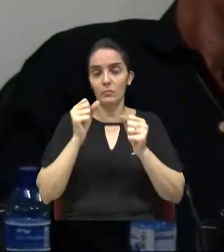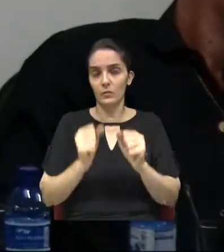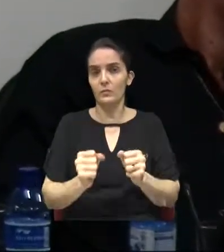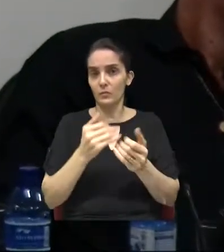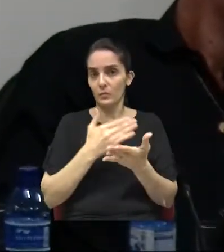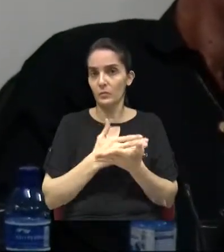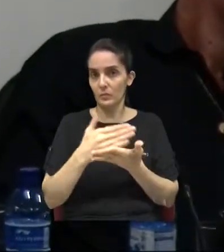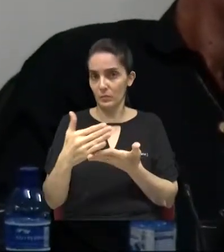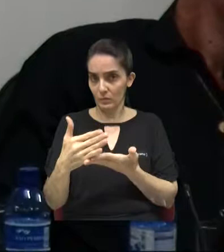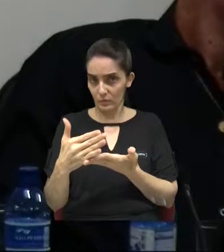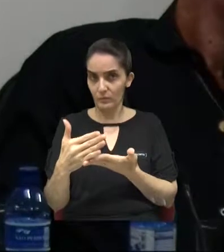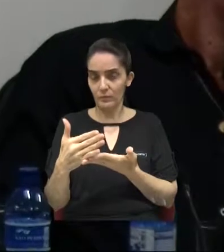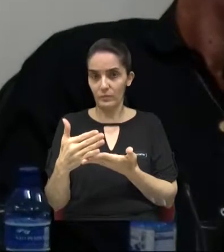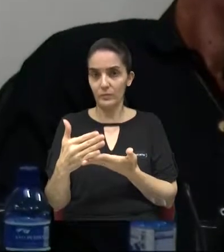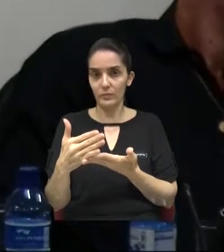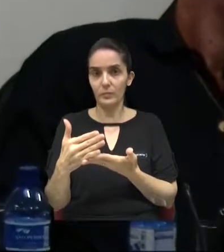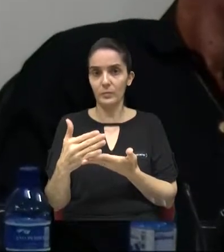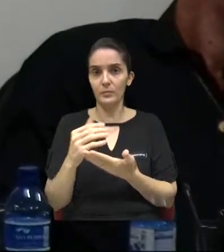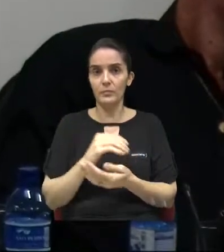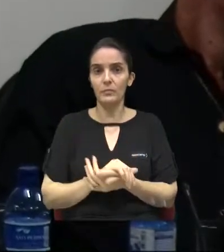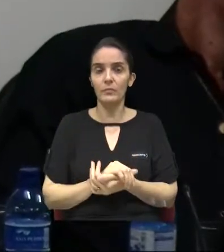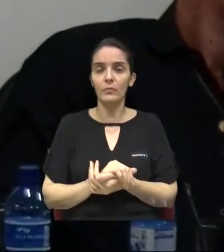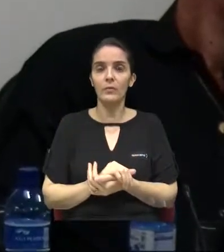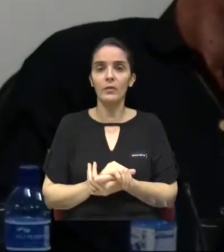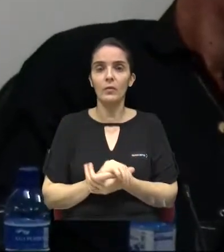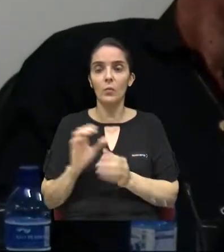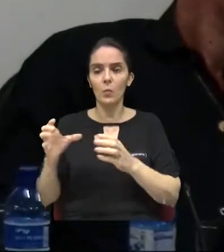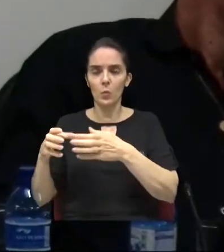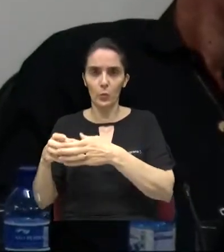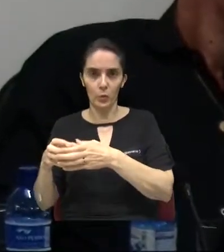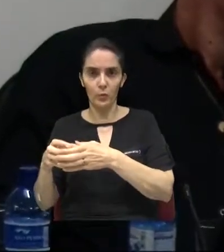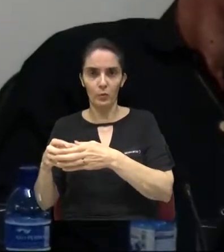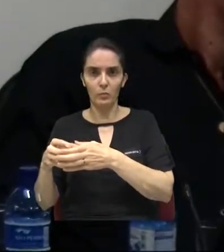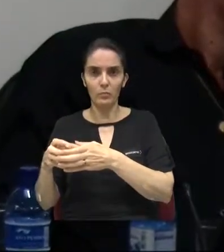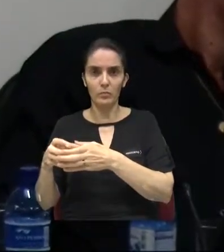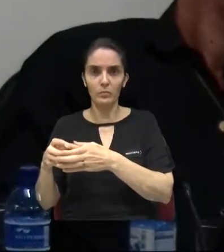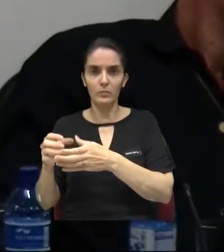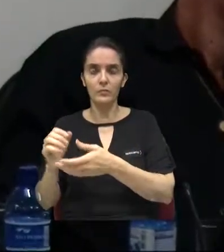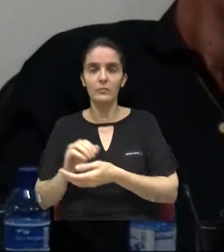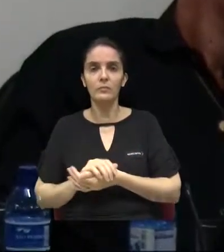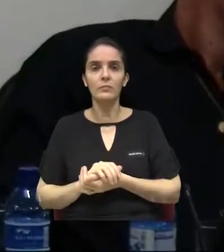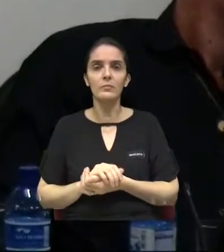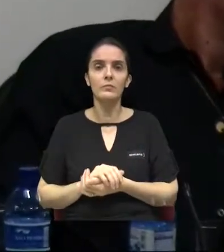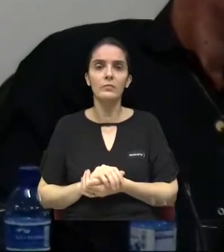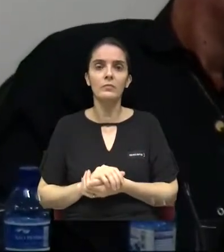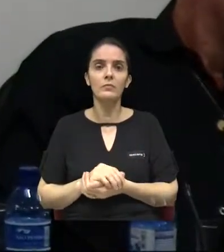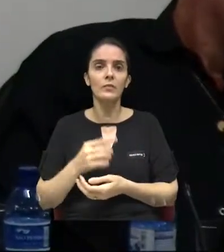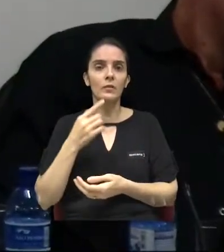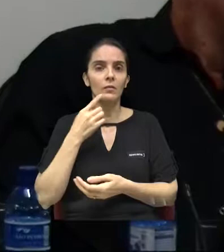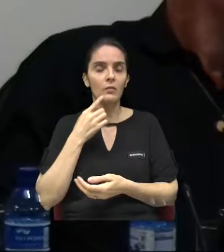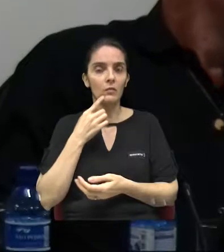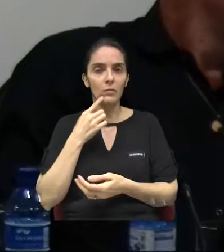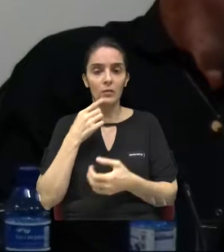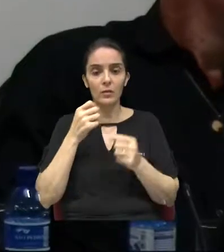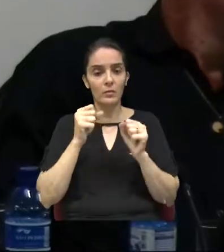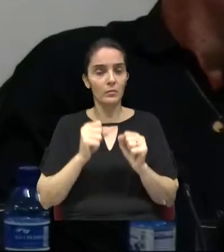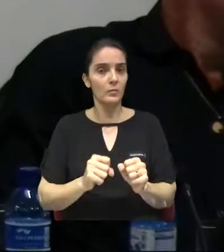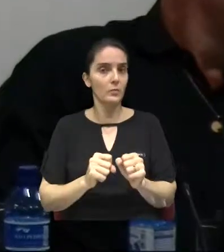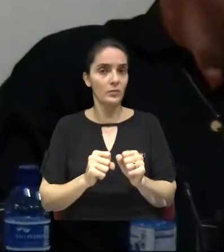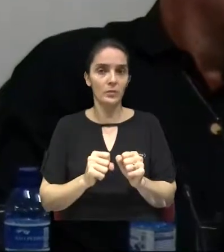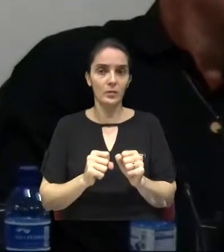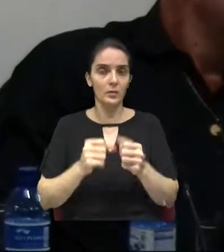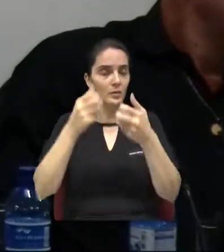aberto através da corregedoria. O senhor ia ter todas as condições